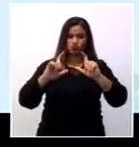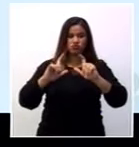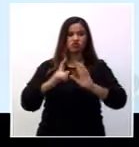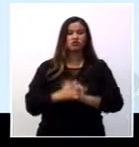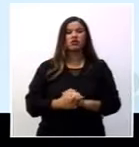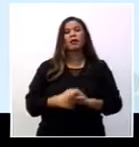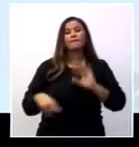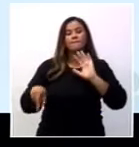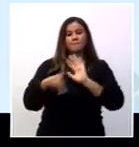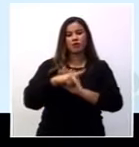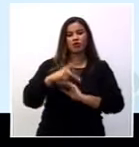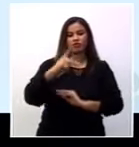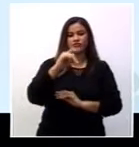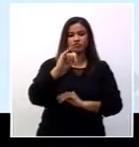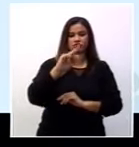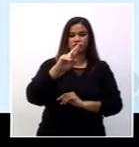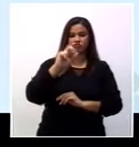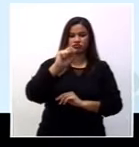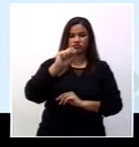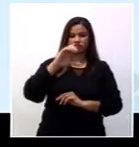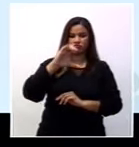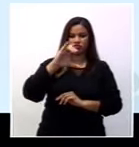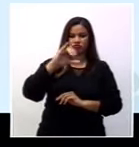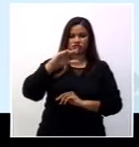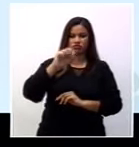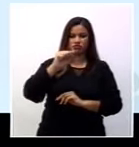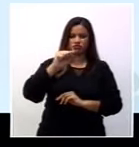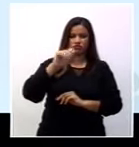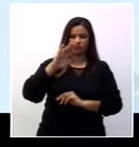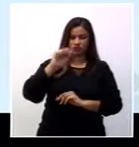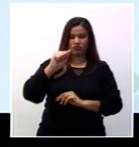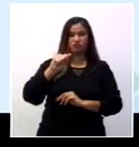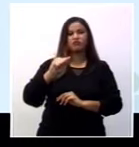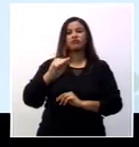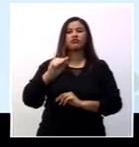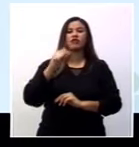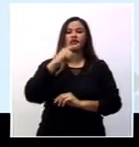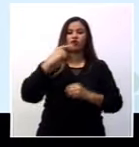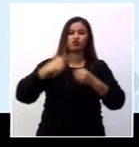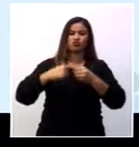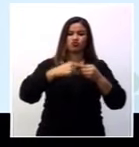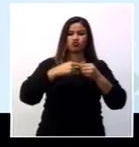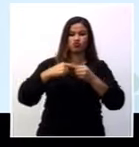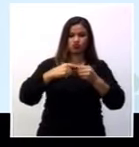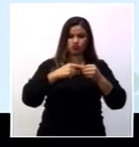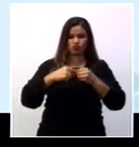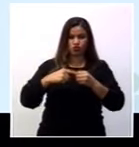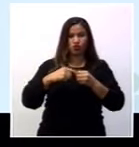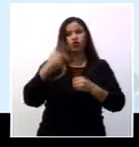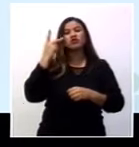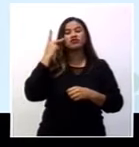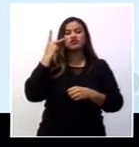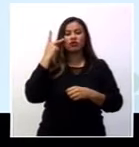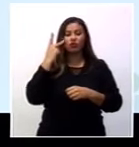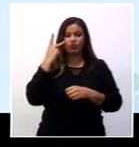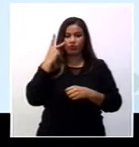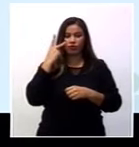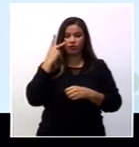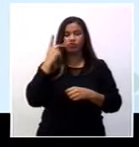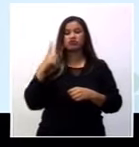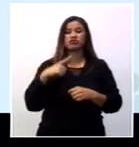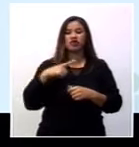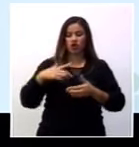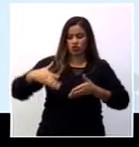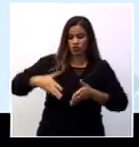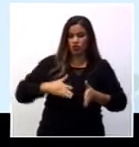de Piracicaba, no interior de São Paulo, uma foto de 2017, onde a gente vê o rio Piracicaba,